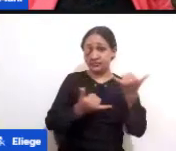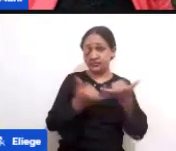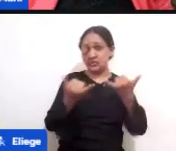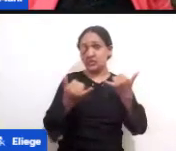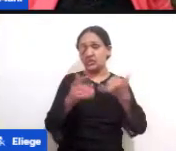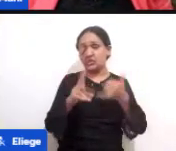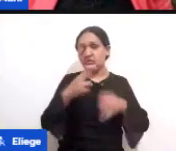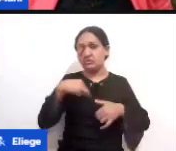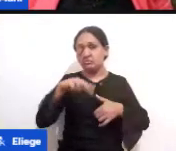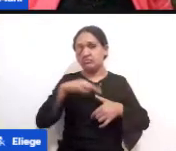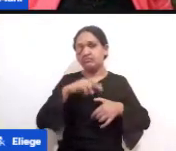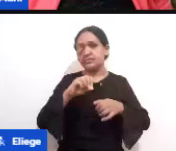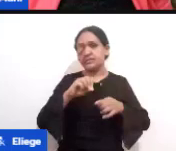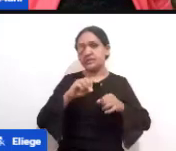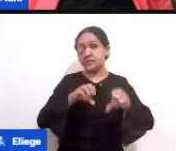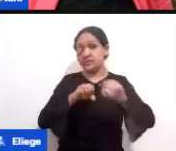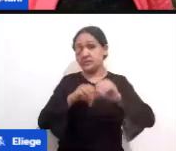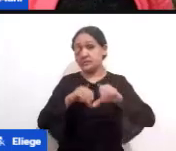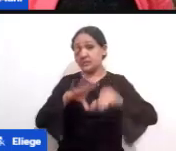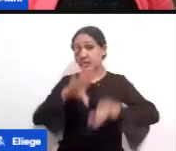trabalhar língua portuguesa.